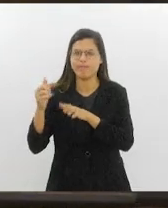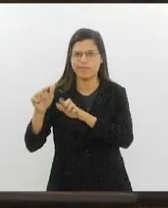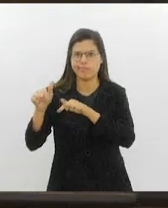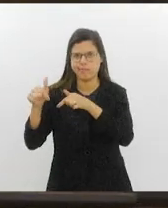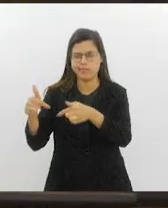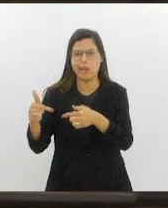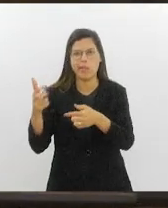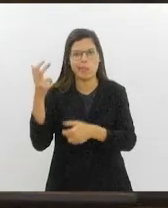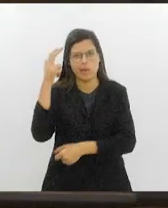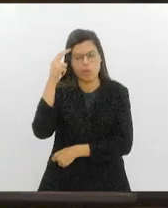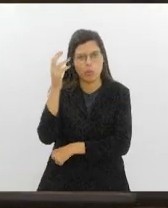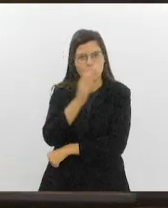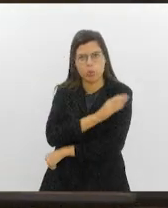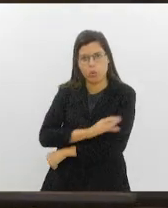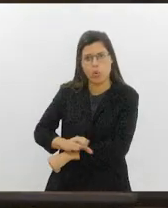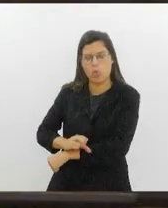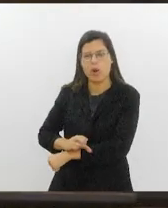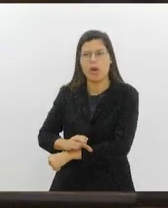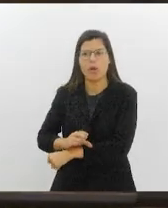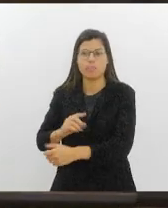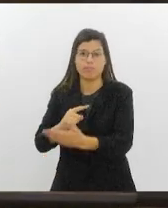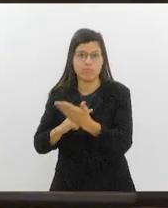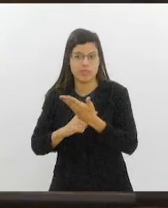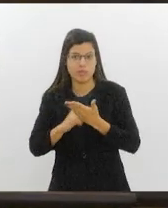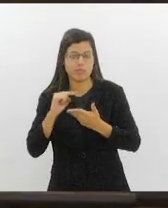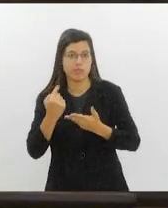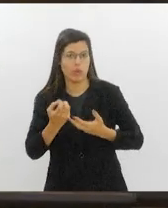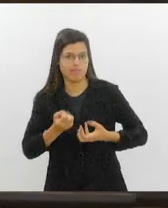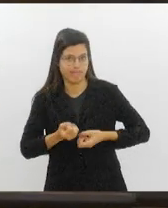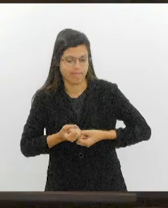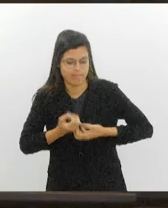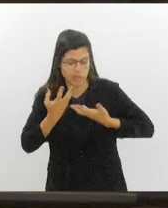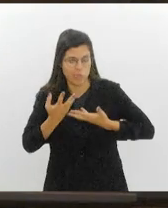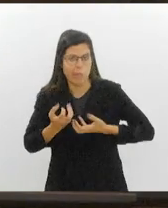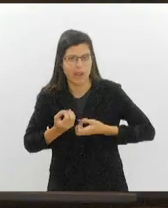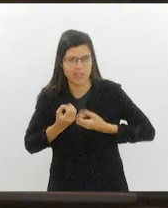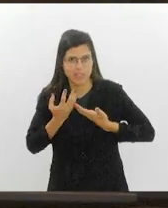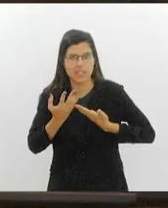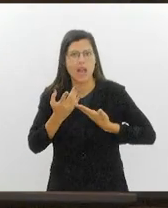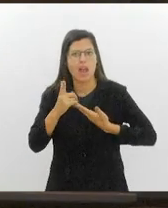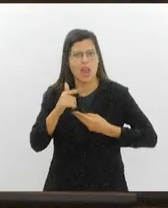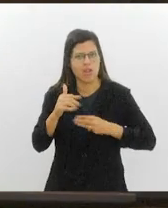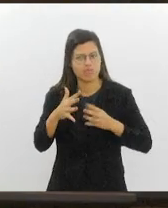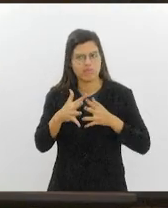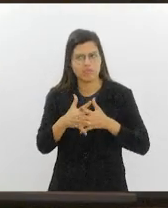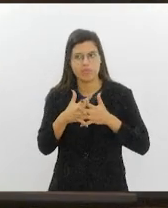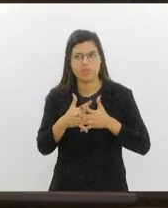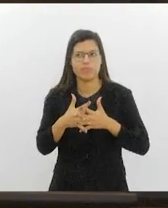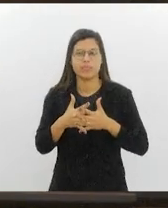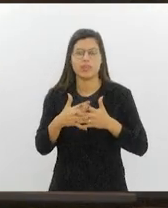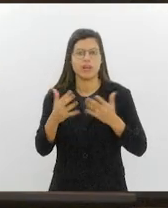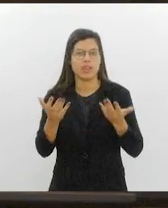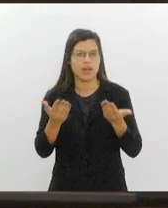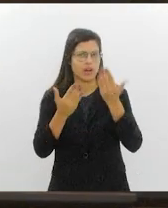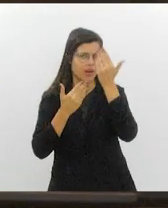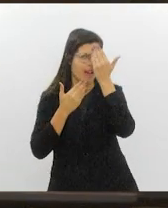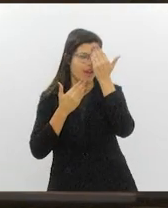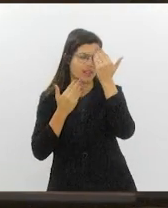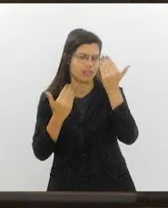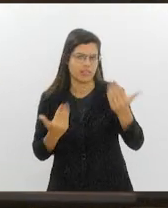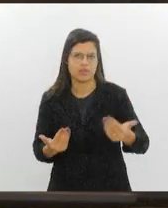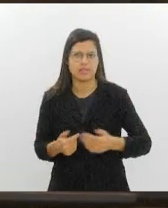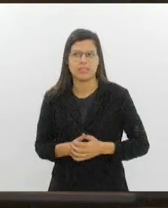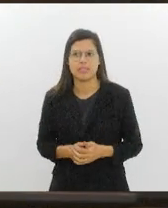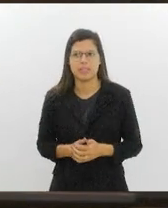nos ajudar a nos expressar, que é algo, como eu falei no início, algo complicado. Queria agradecer imensamente